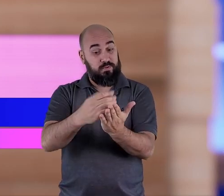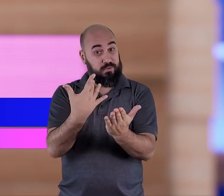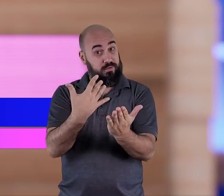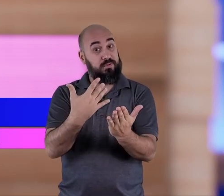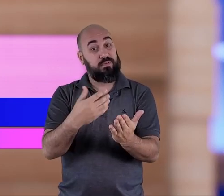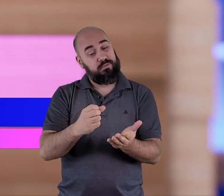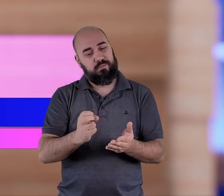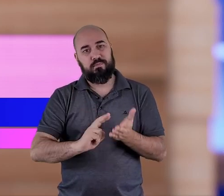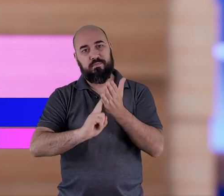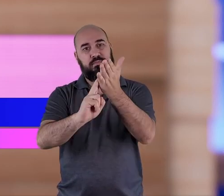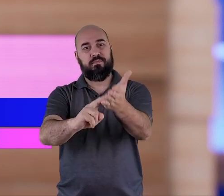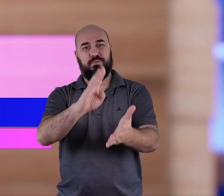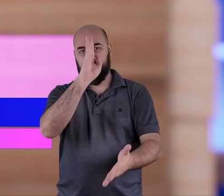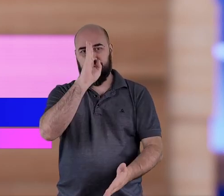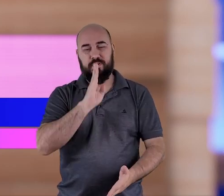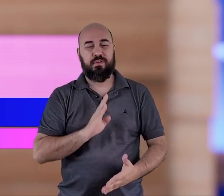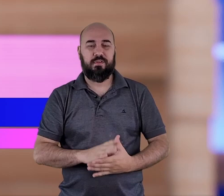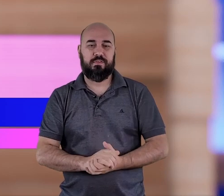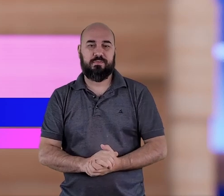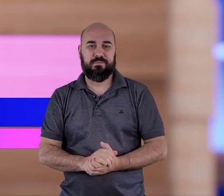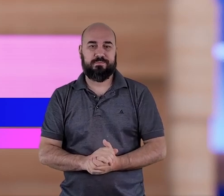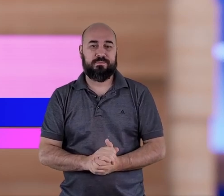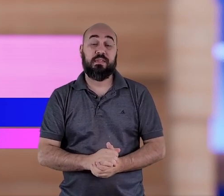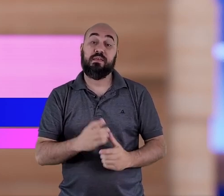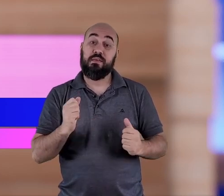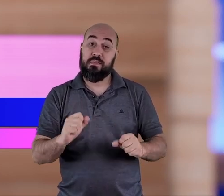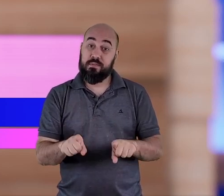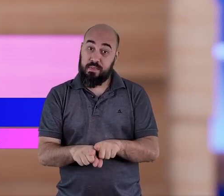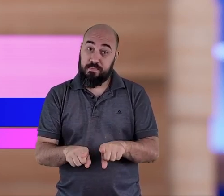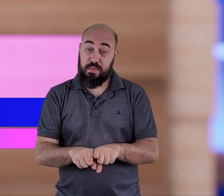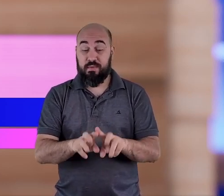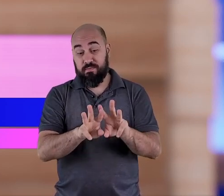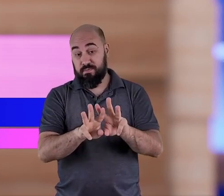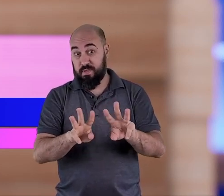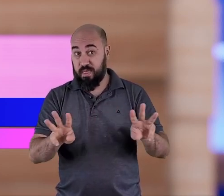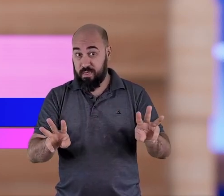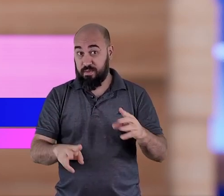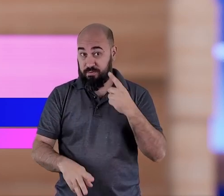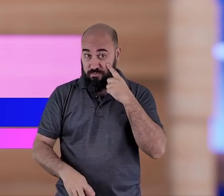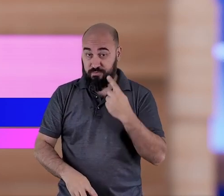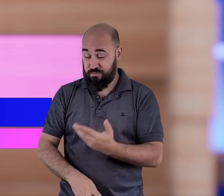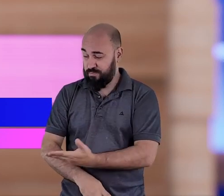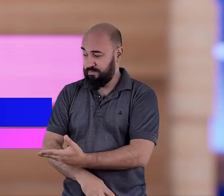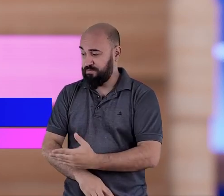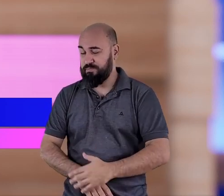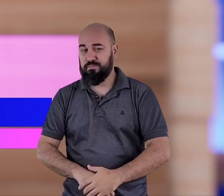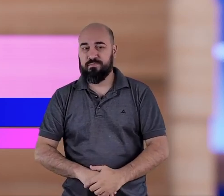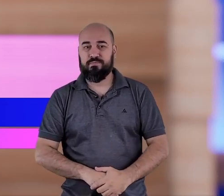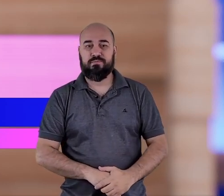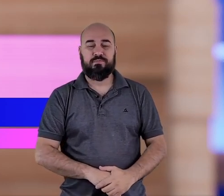98244 0077. Você pode também ir para o nosso site